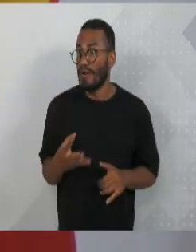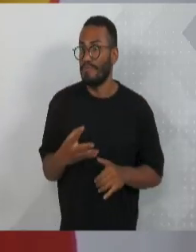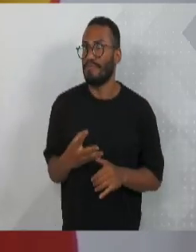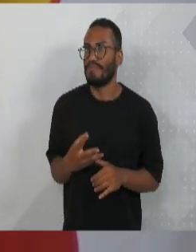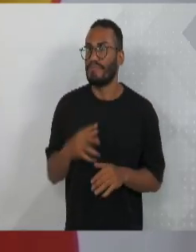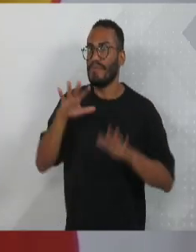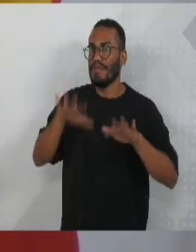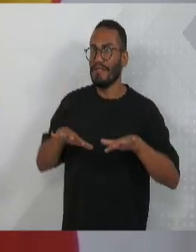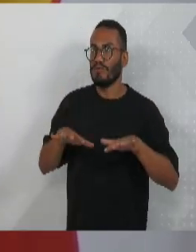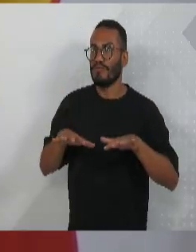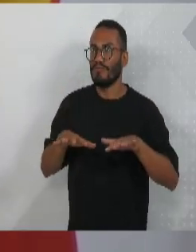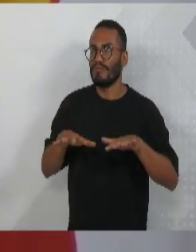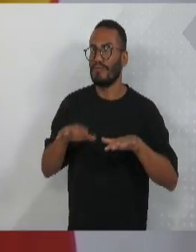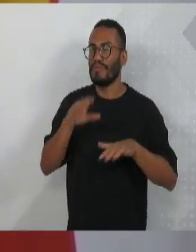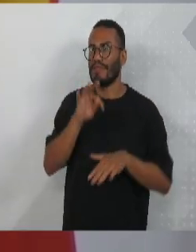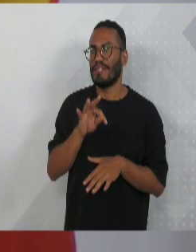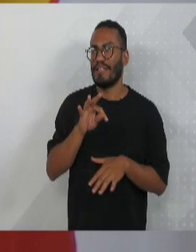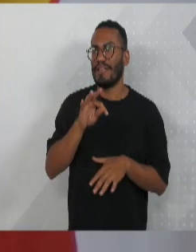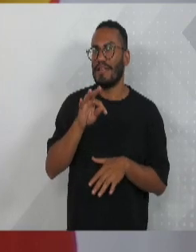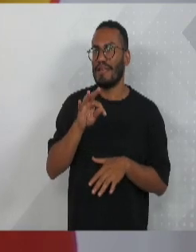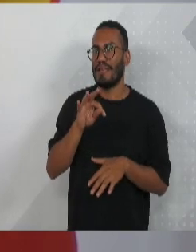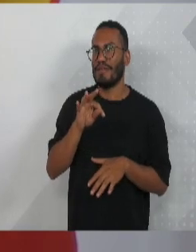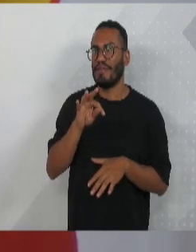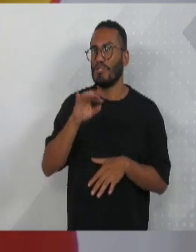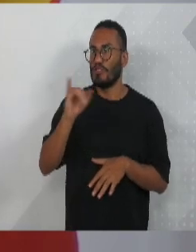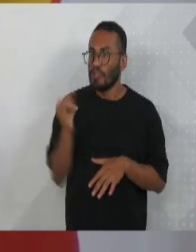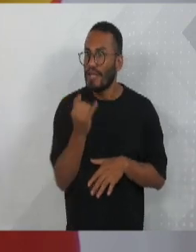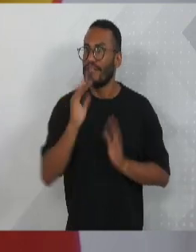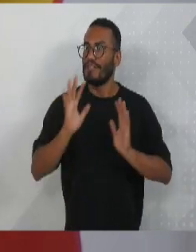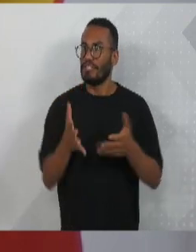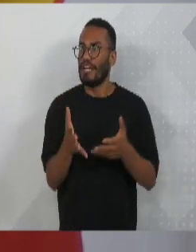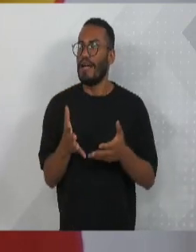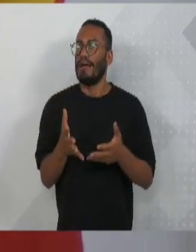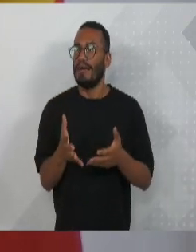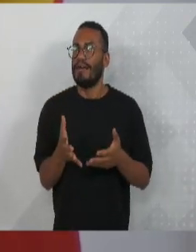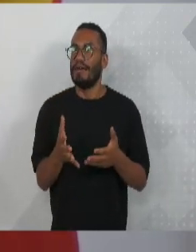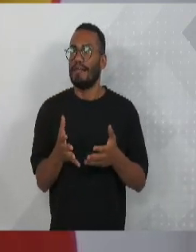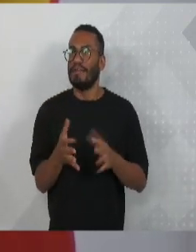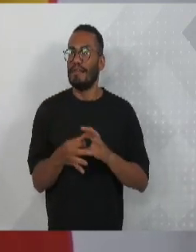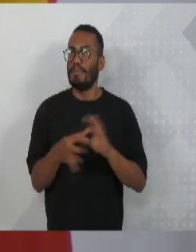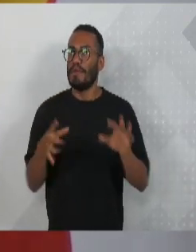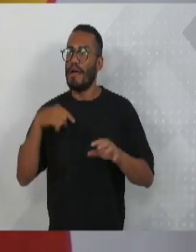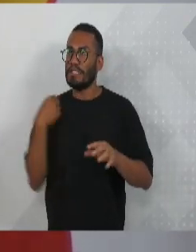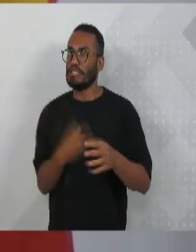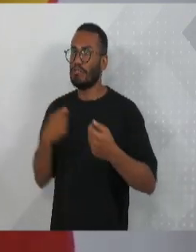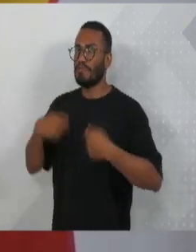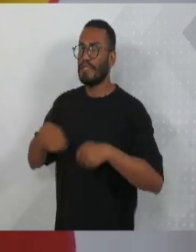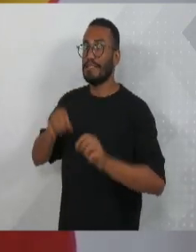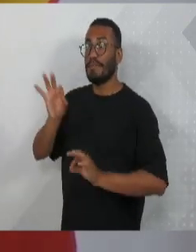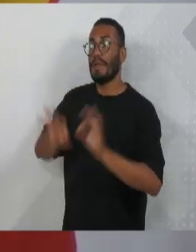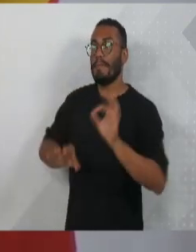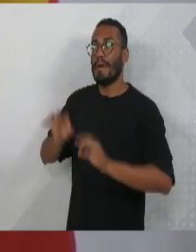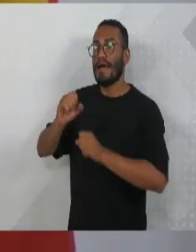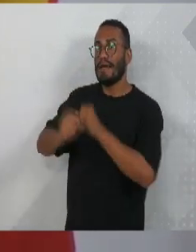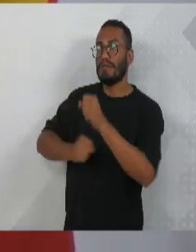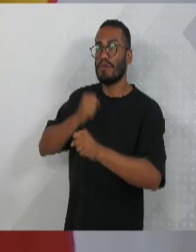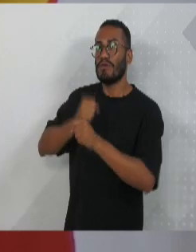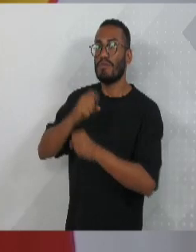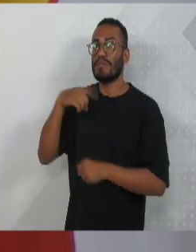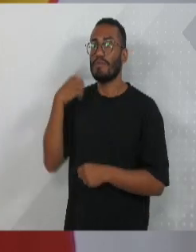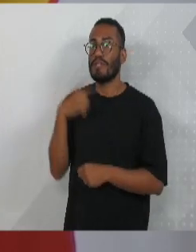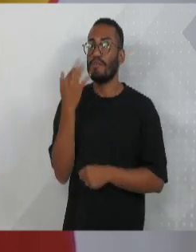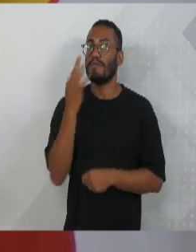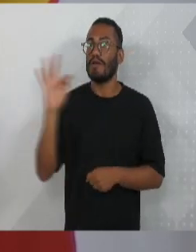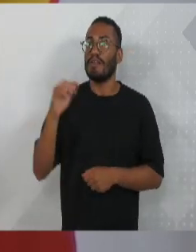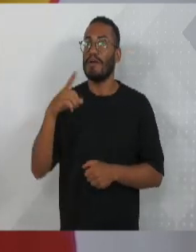tá no TSE já liberto que daí nós temos que se preparar senhores ano que vem para Deputado Federal